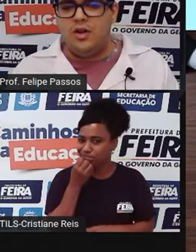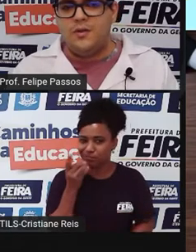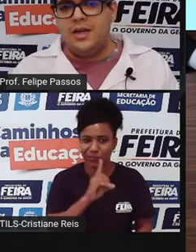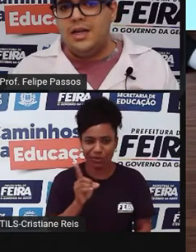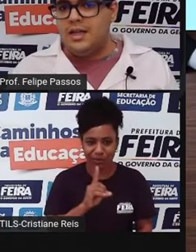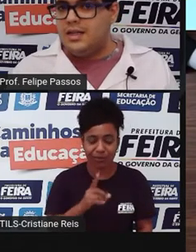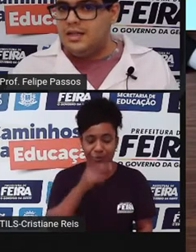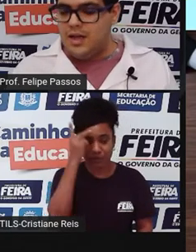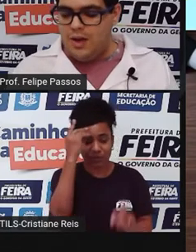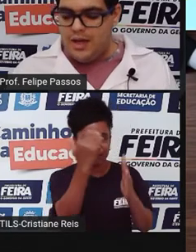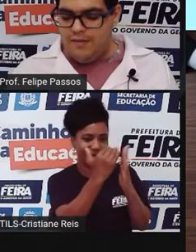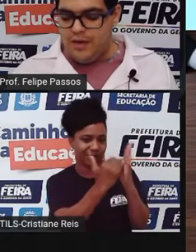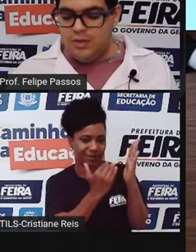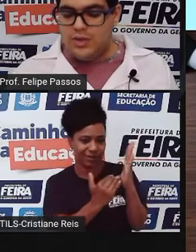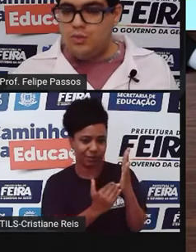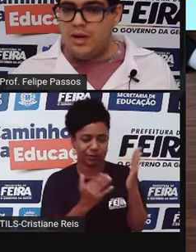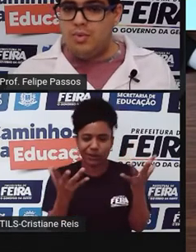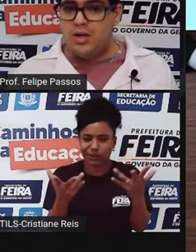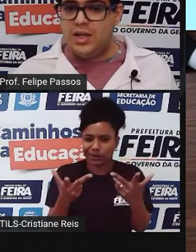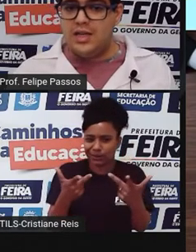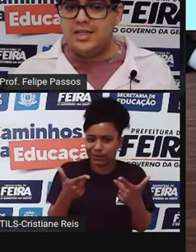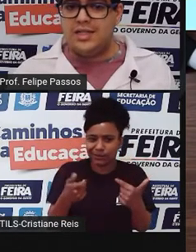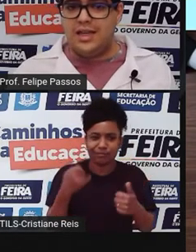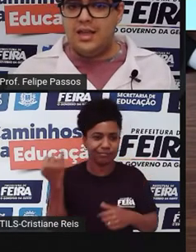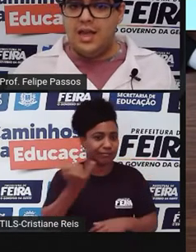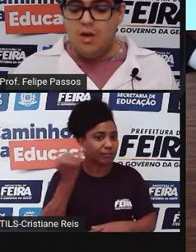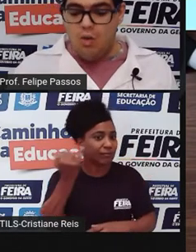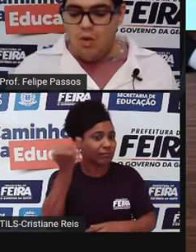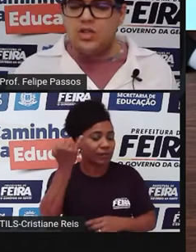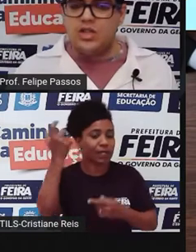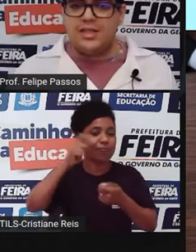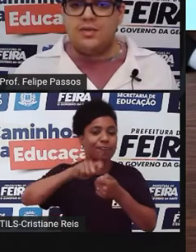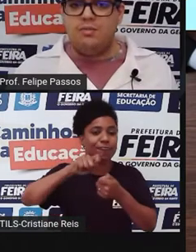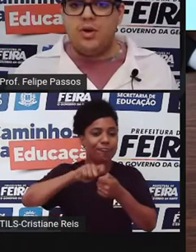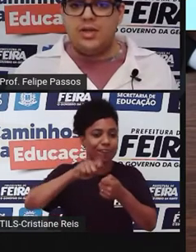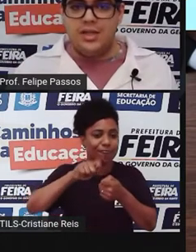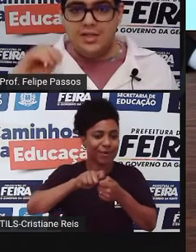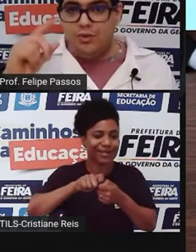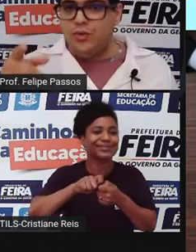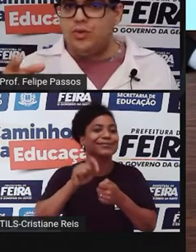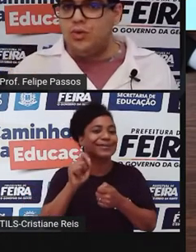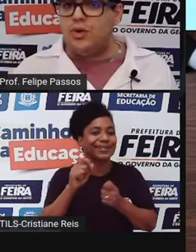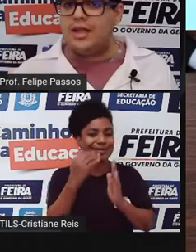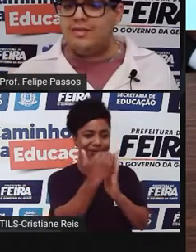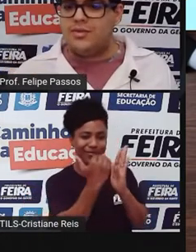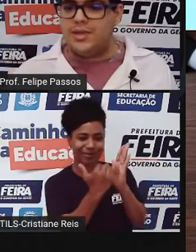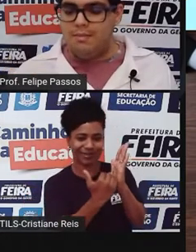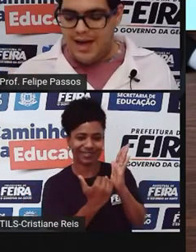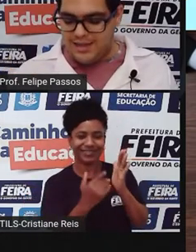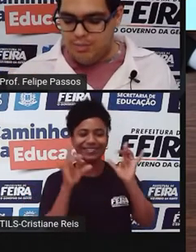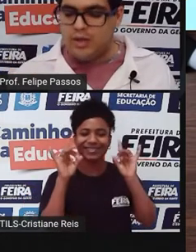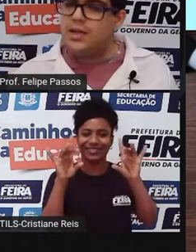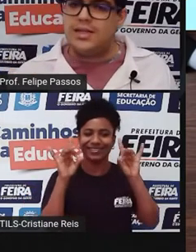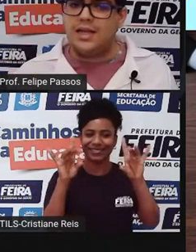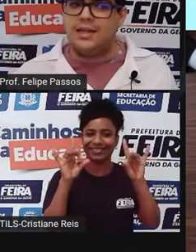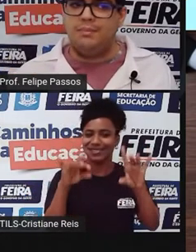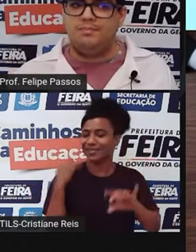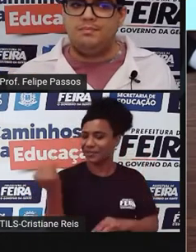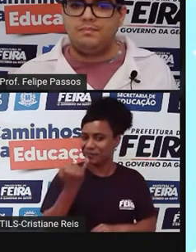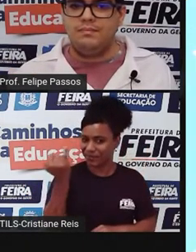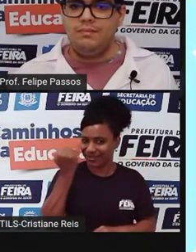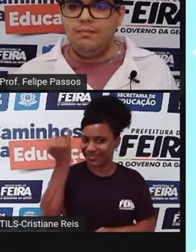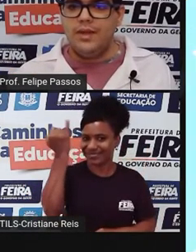de software são aí figuras super importantes e que hoje já são importantes, no futuro ainda vão ser mais importantes